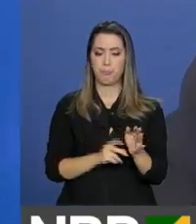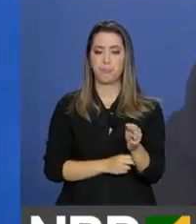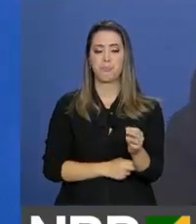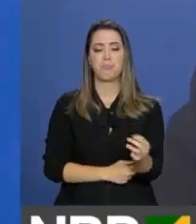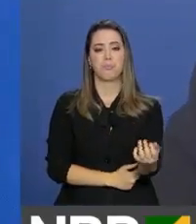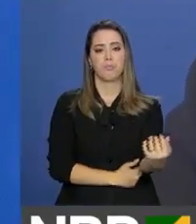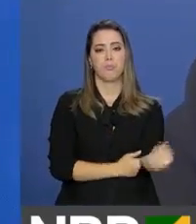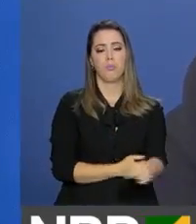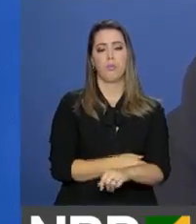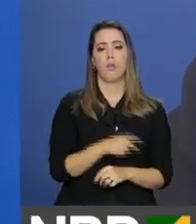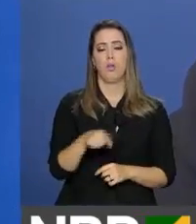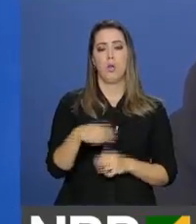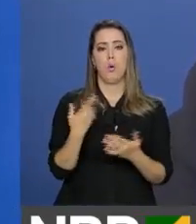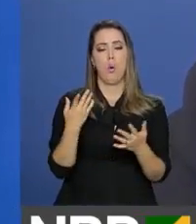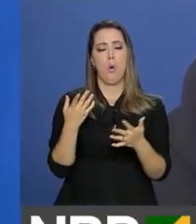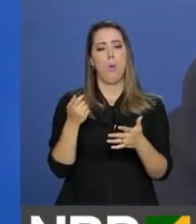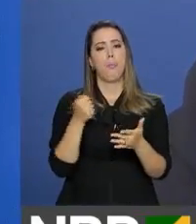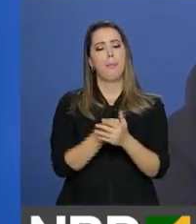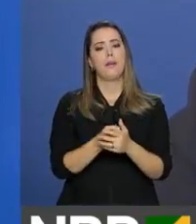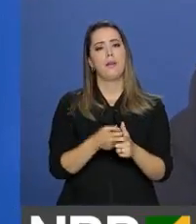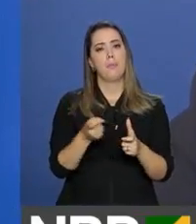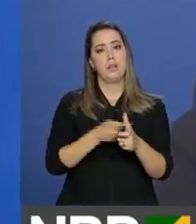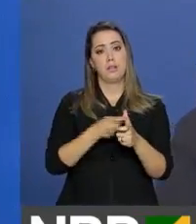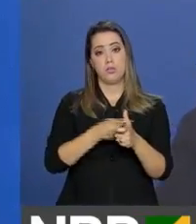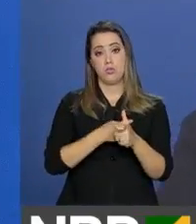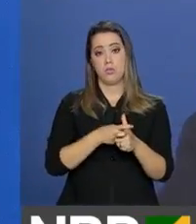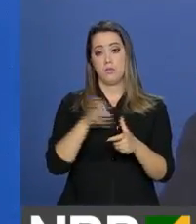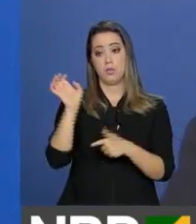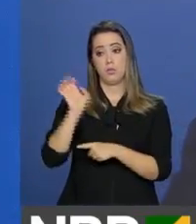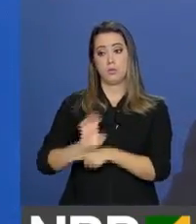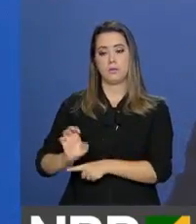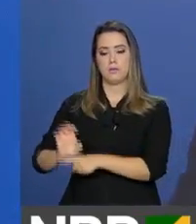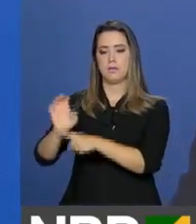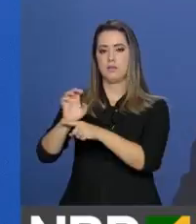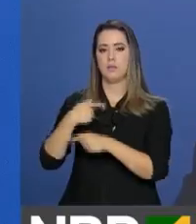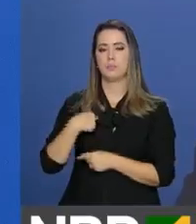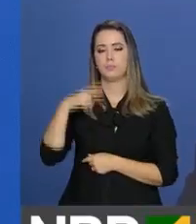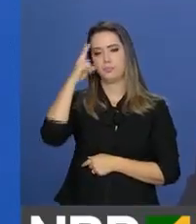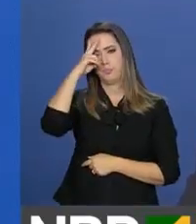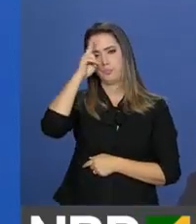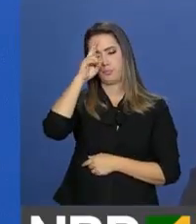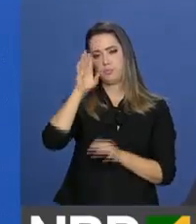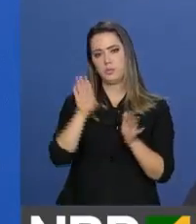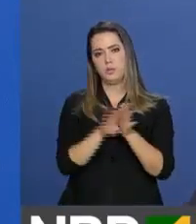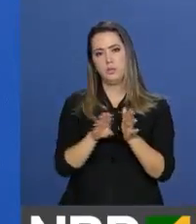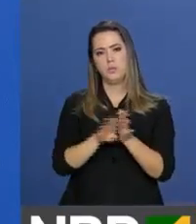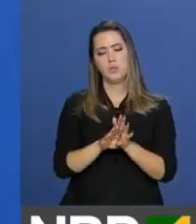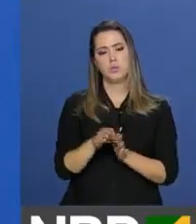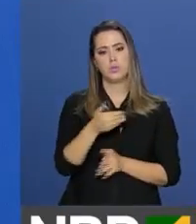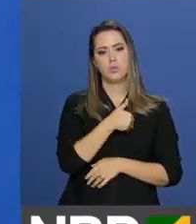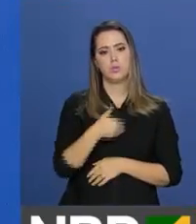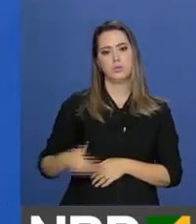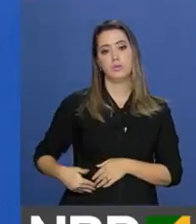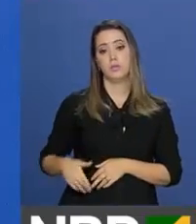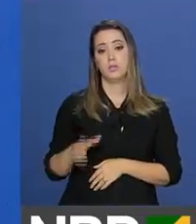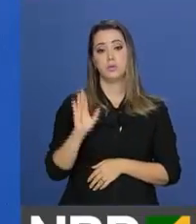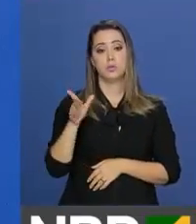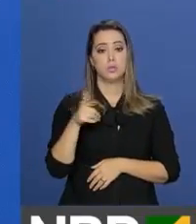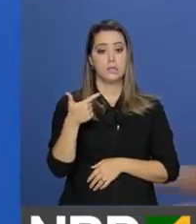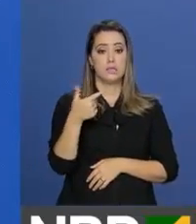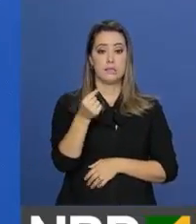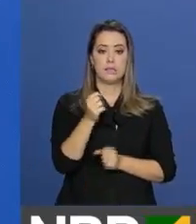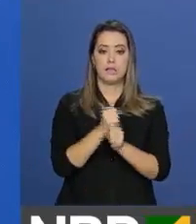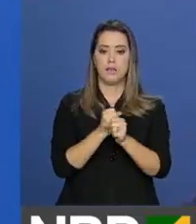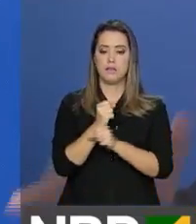da repactuação da dívida dos estados. Eu me recordo que, quando cheguei ao governo, há mais de 10 anos, não é, governador Hollenberg?